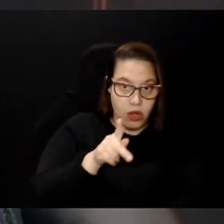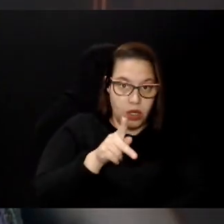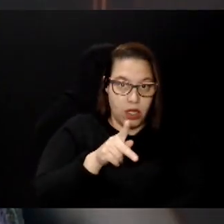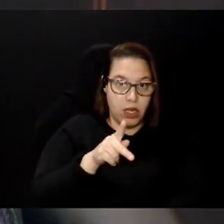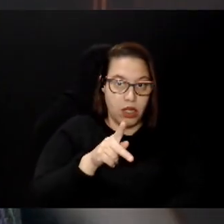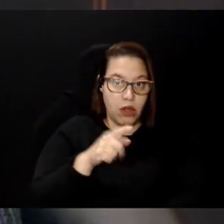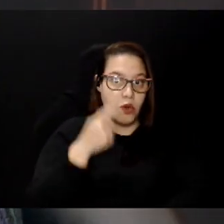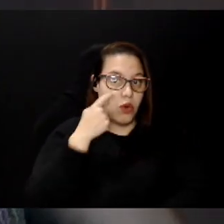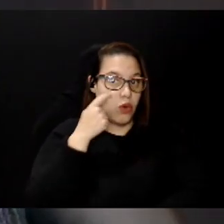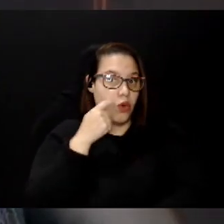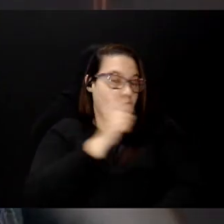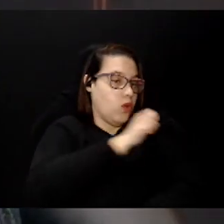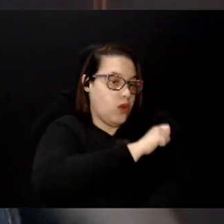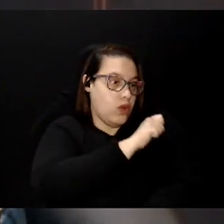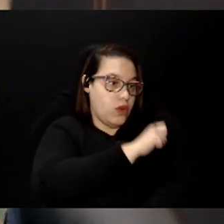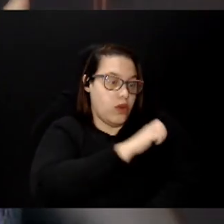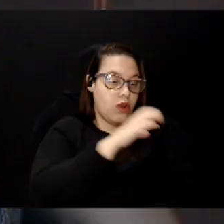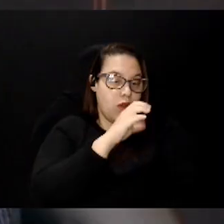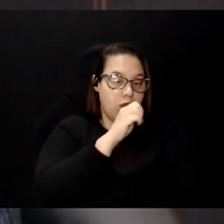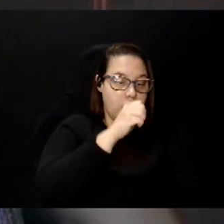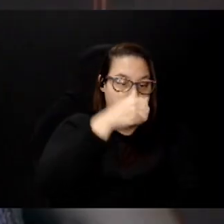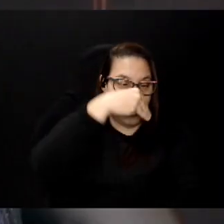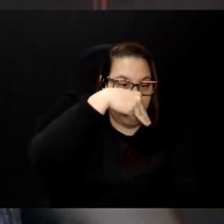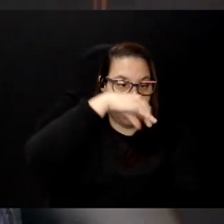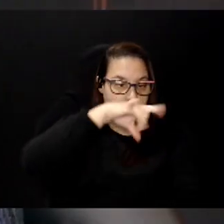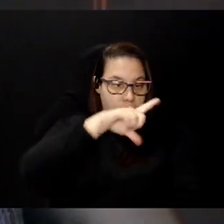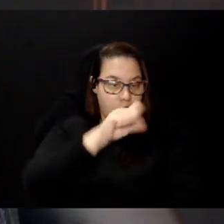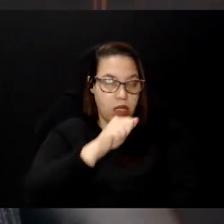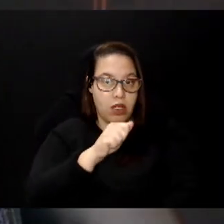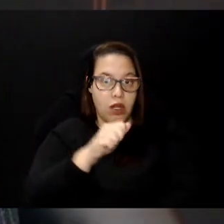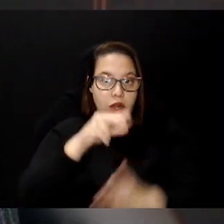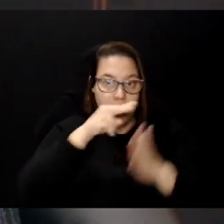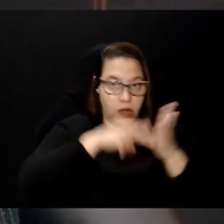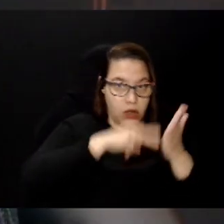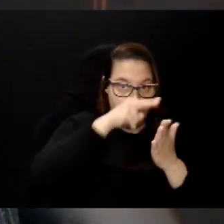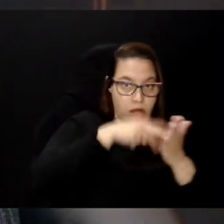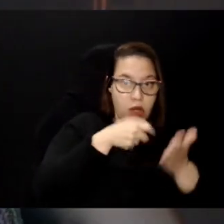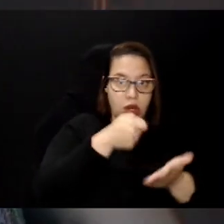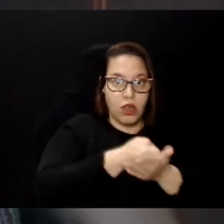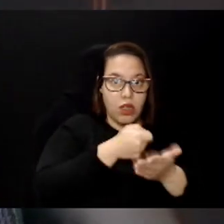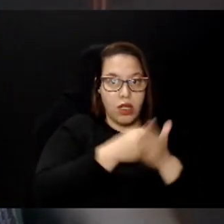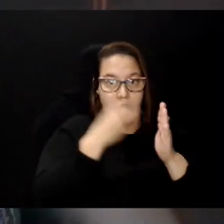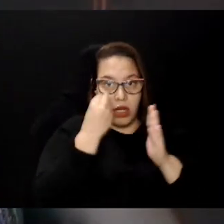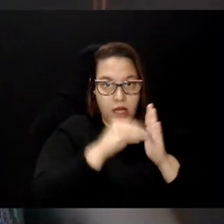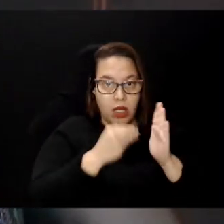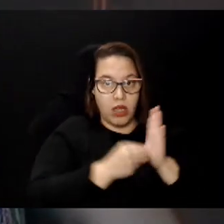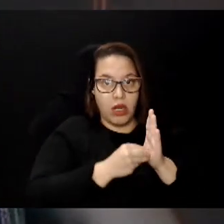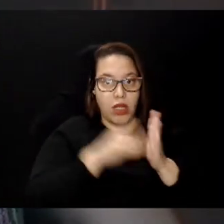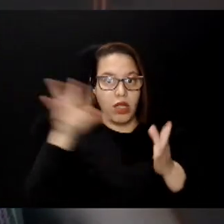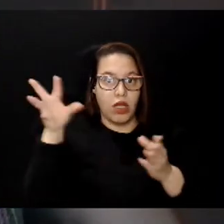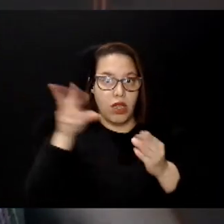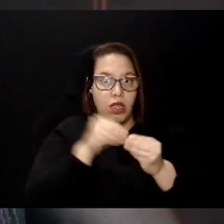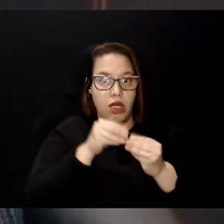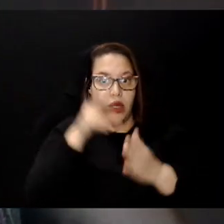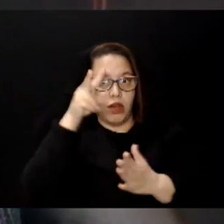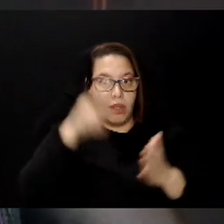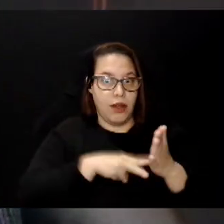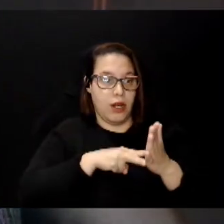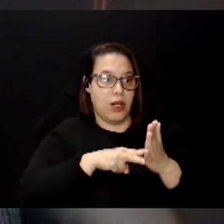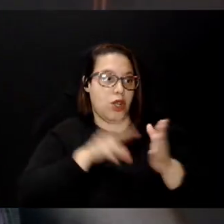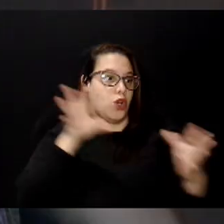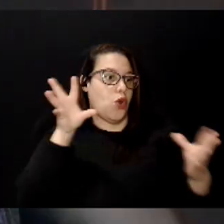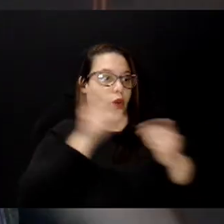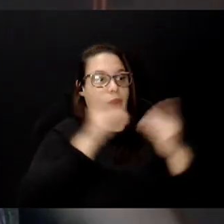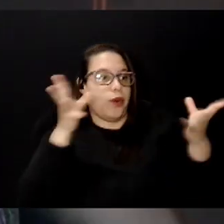alunos, Camila, fazer é pegar uma leitura que é obrigatória, jogar na IA e resumir, ler só o resumo. Aí